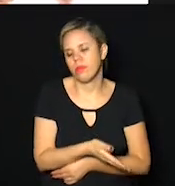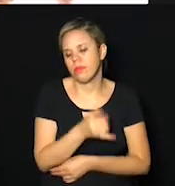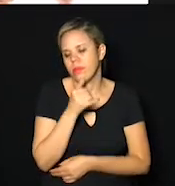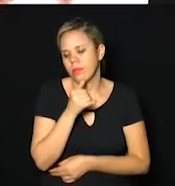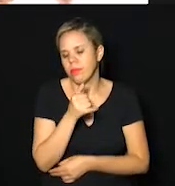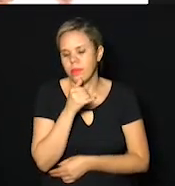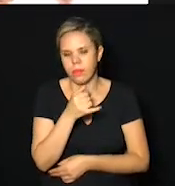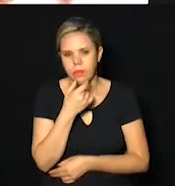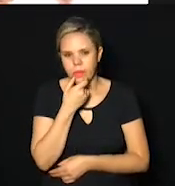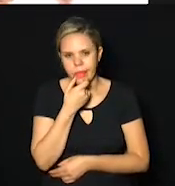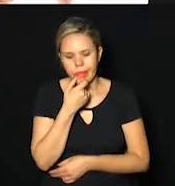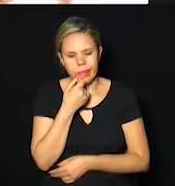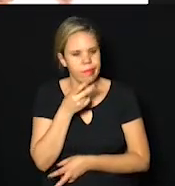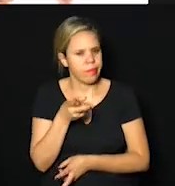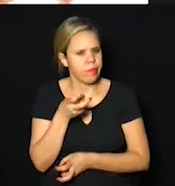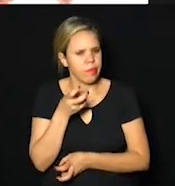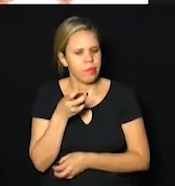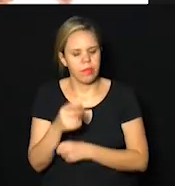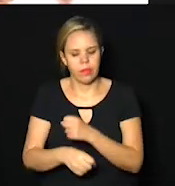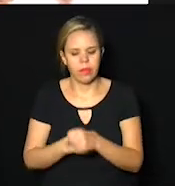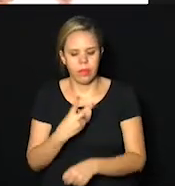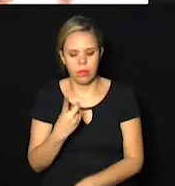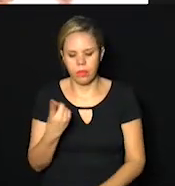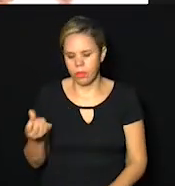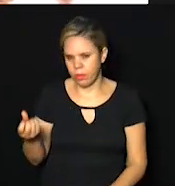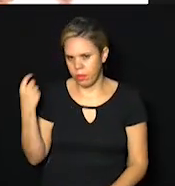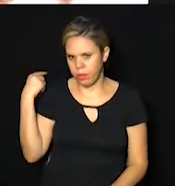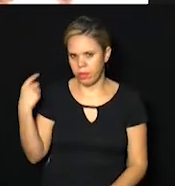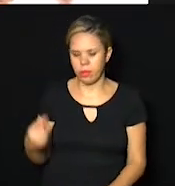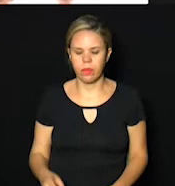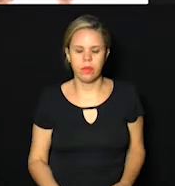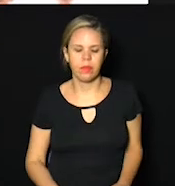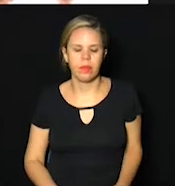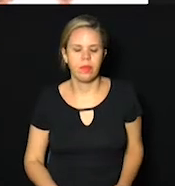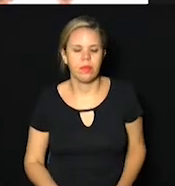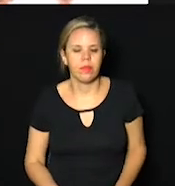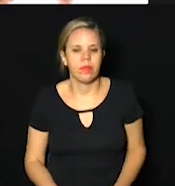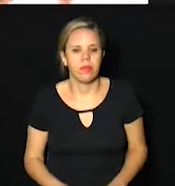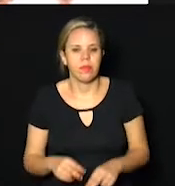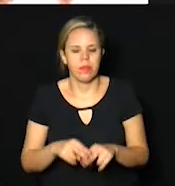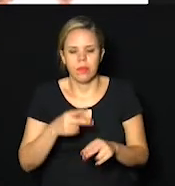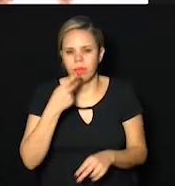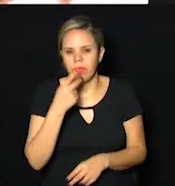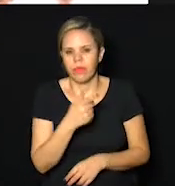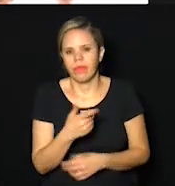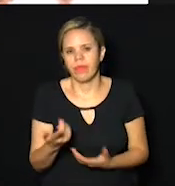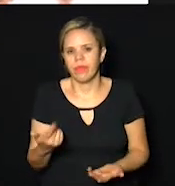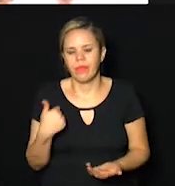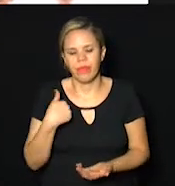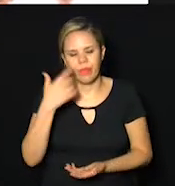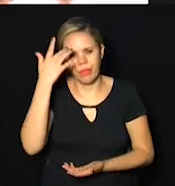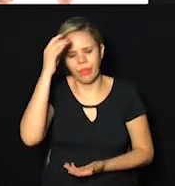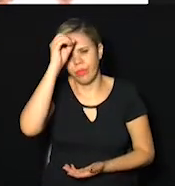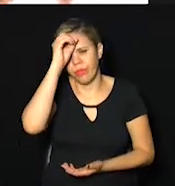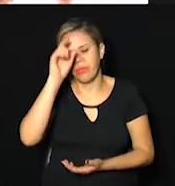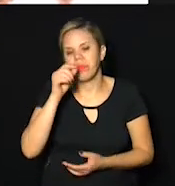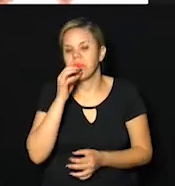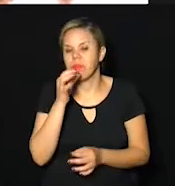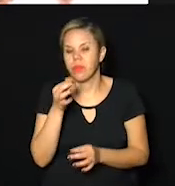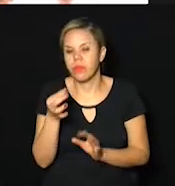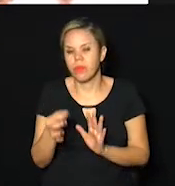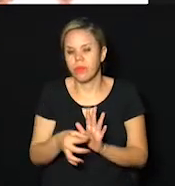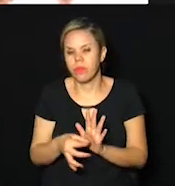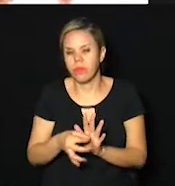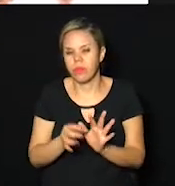Uma observação de 2016, e assim, por isso que eu estou falando irresponsavelmente, porque foi uma observação pequena, em